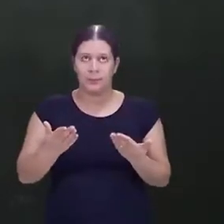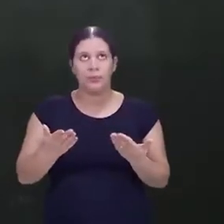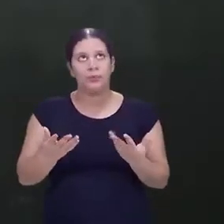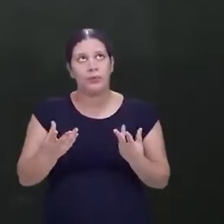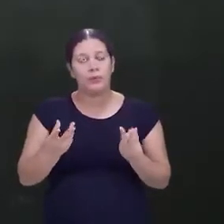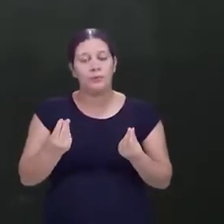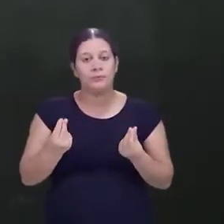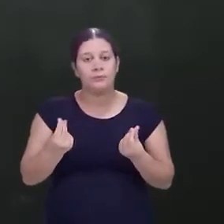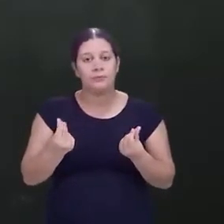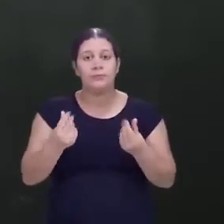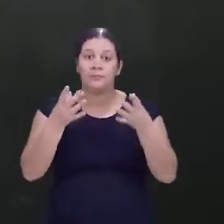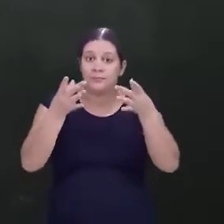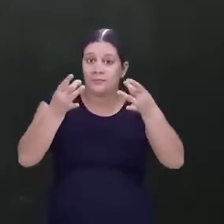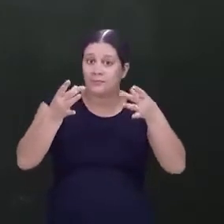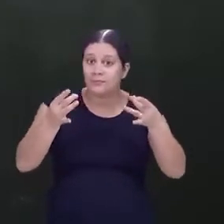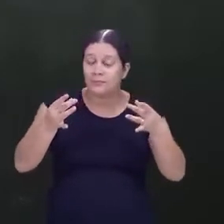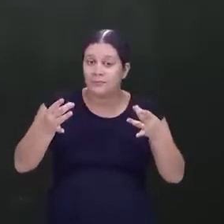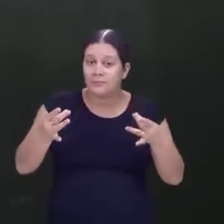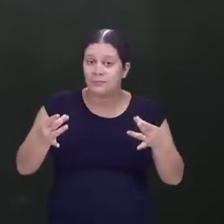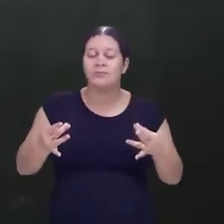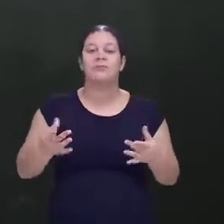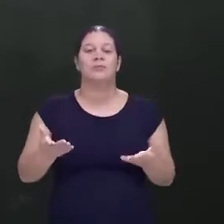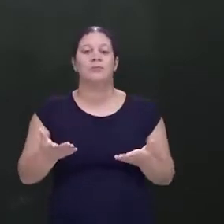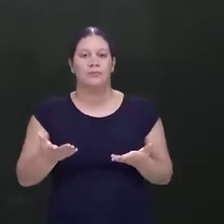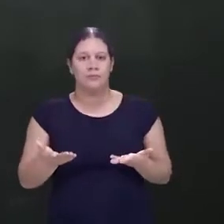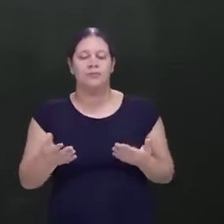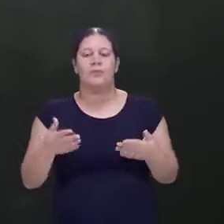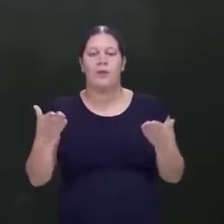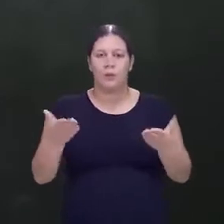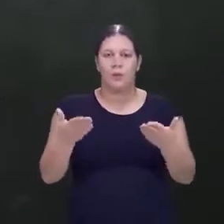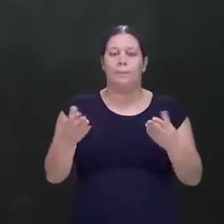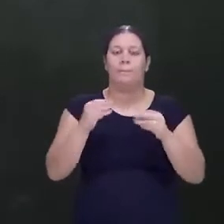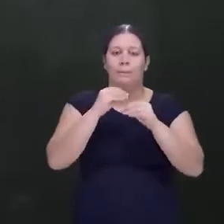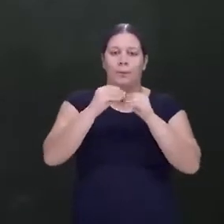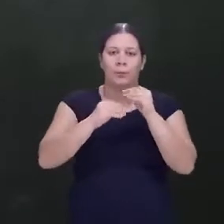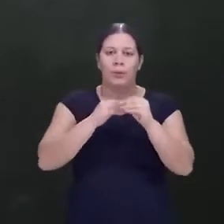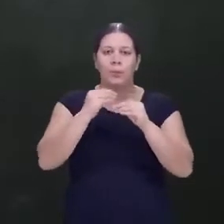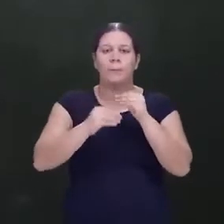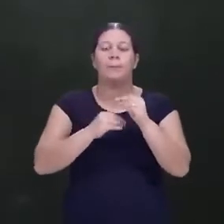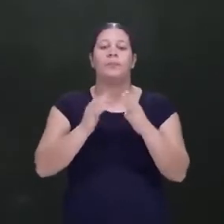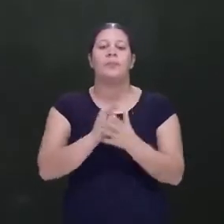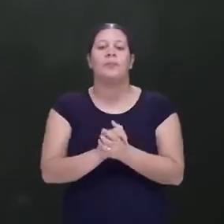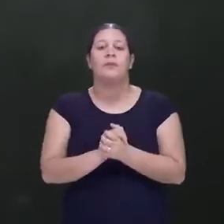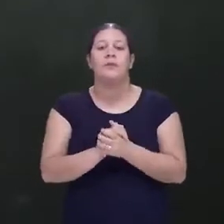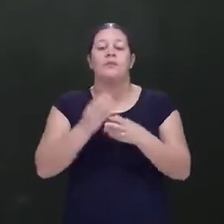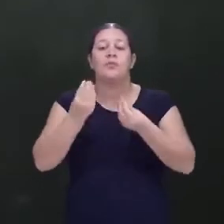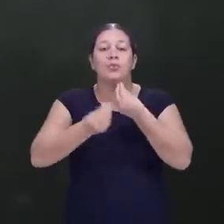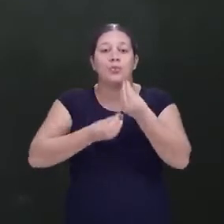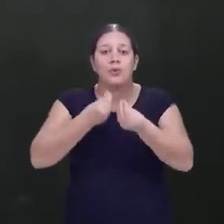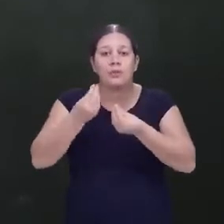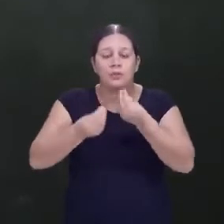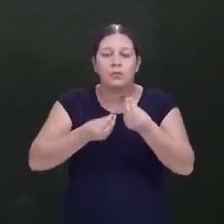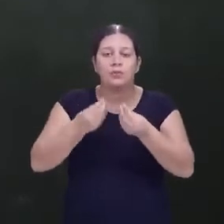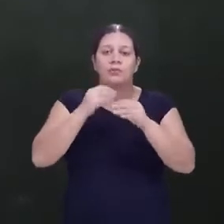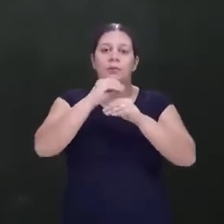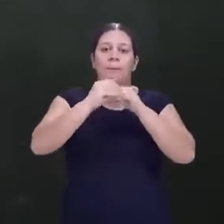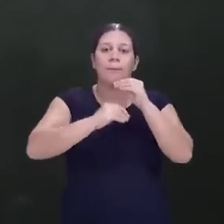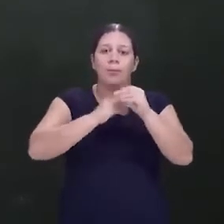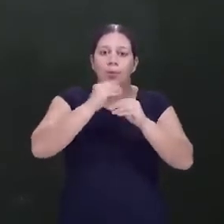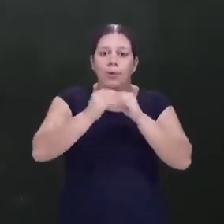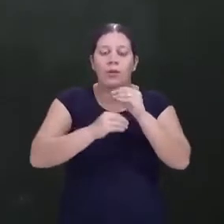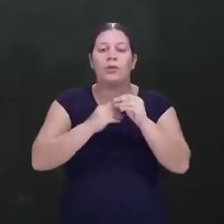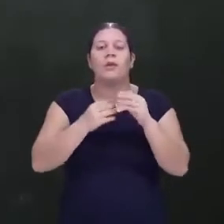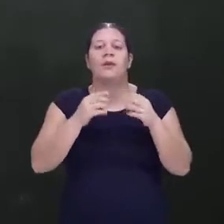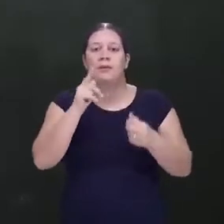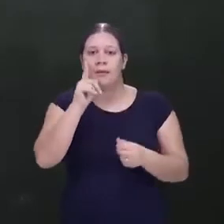de uma forma com os átomos e as moléculas. Eu tenho aqui uma formação. Como é que eu posso formar uma molécula de água? Dá para